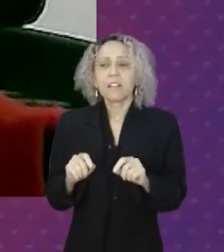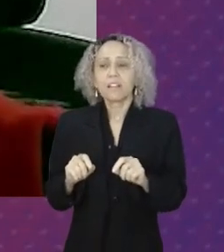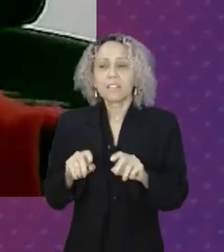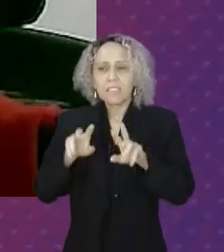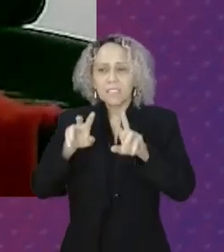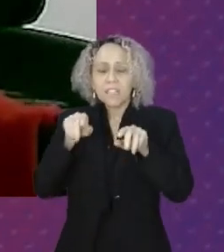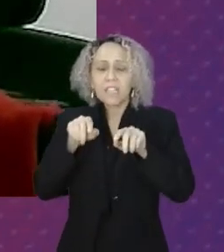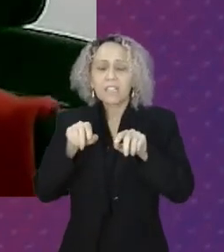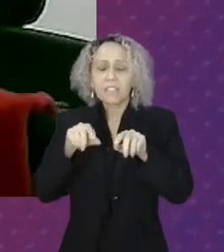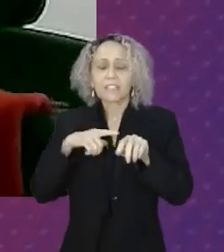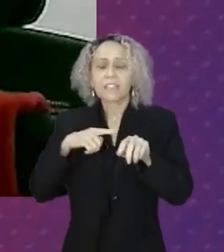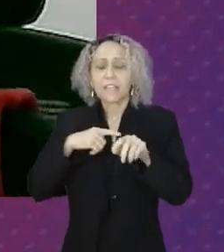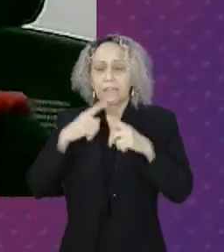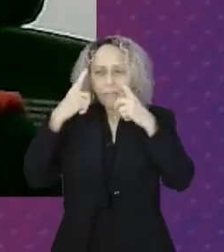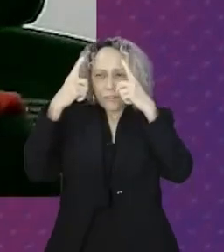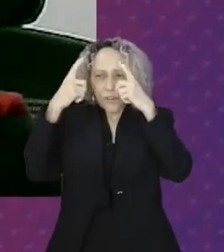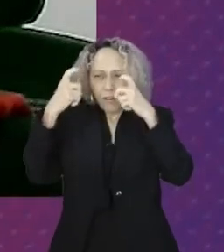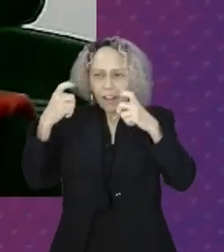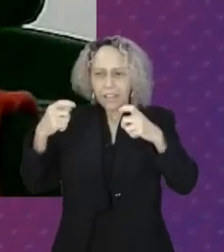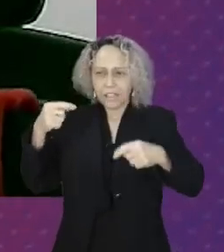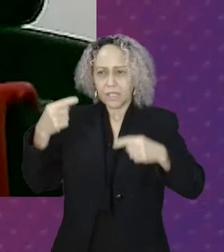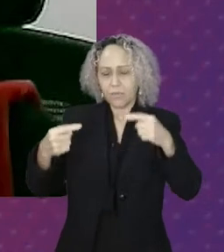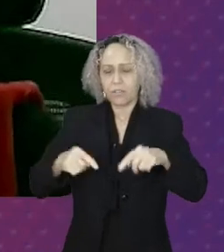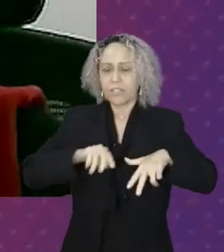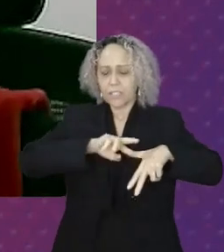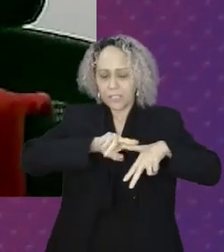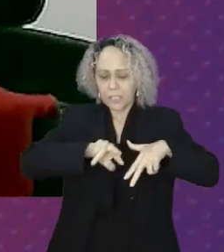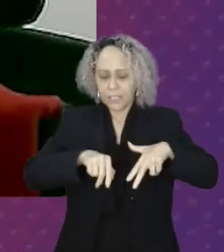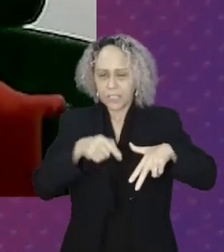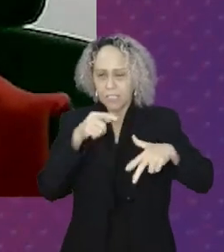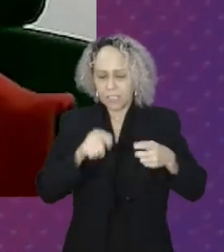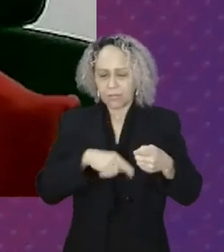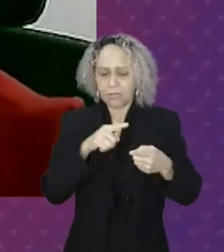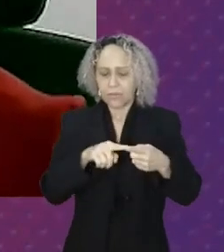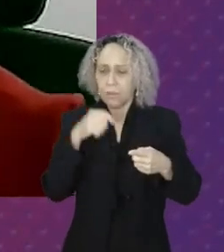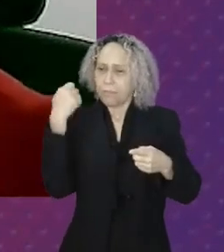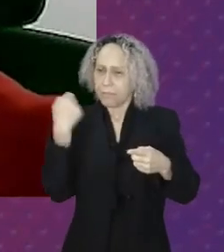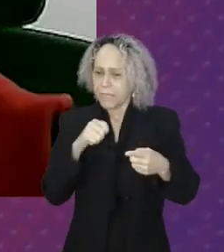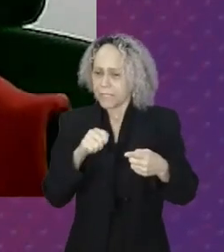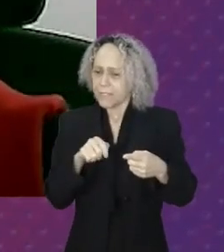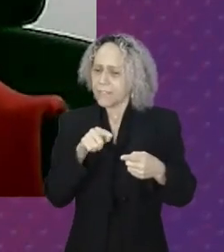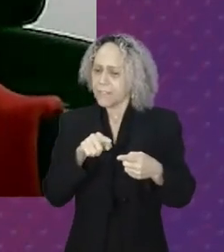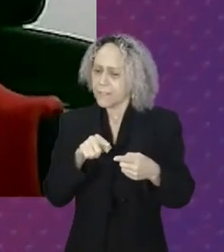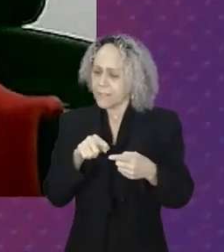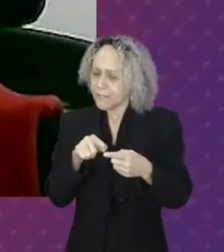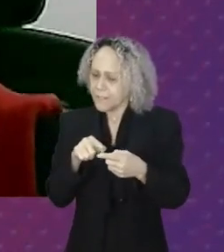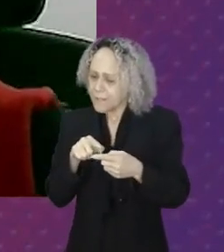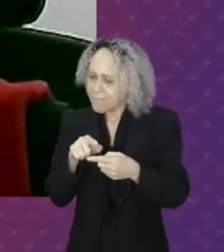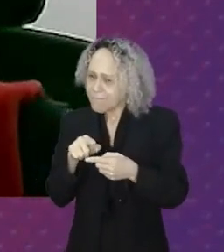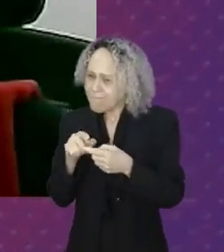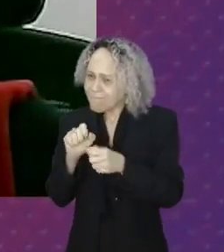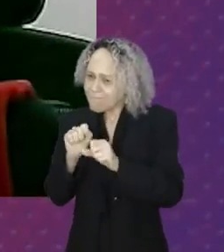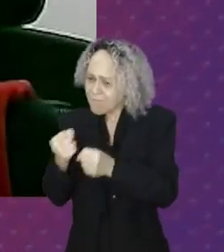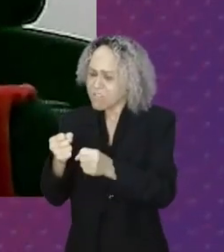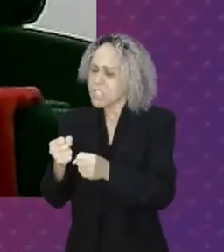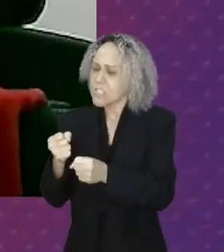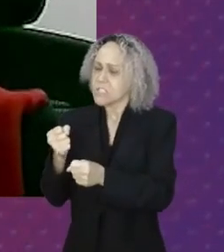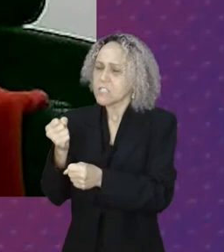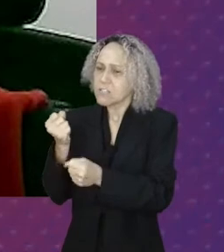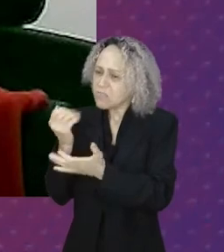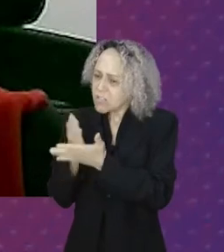combatida. E isso aconteceu justamente por uma situação na Câmara